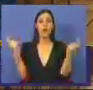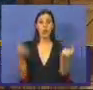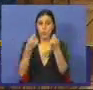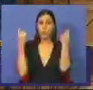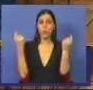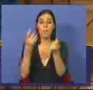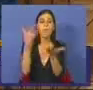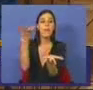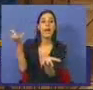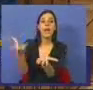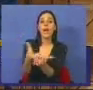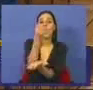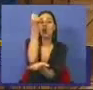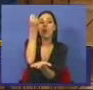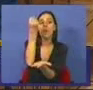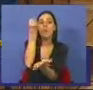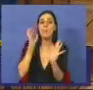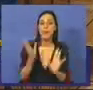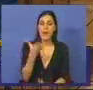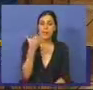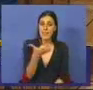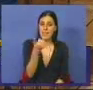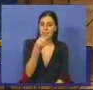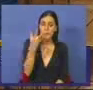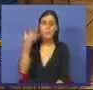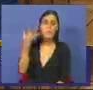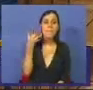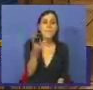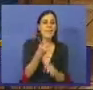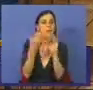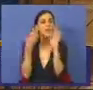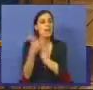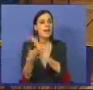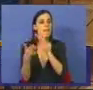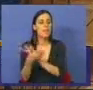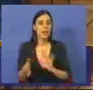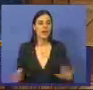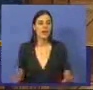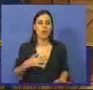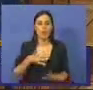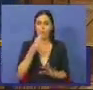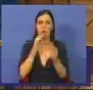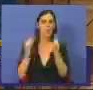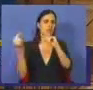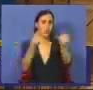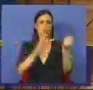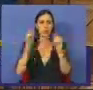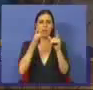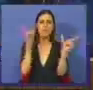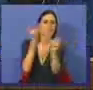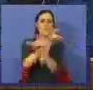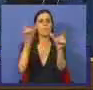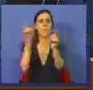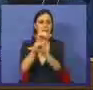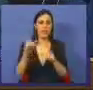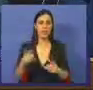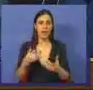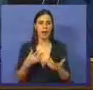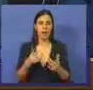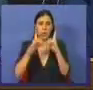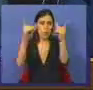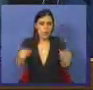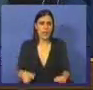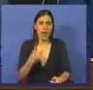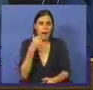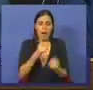era recuperar 150 mil empregos. Eu não quero fazer uma discussão semântica consigo, porque não saímos daqui. O